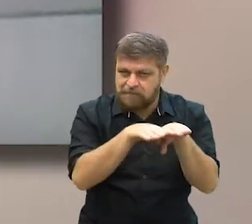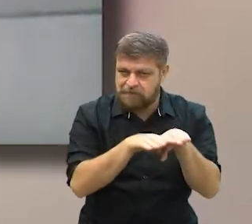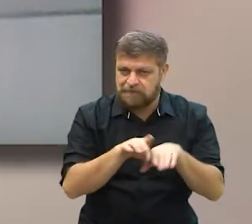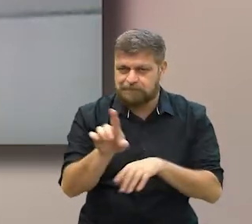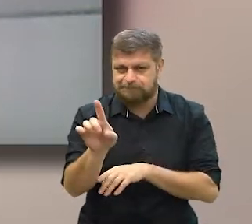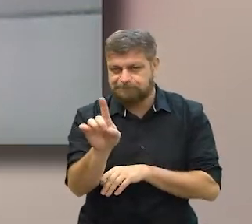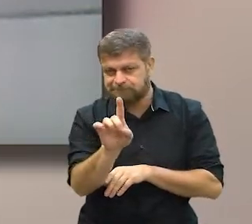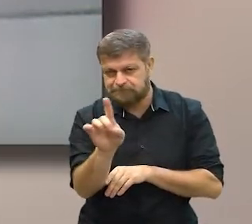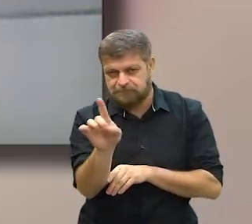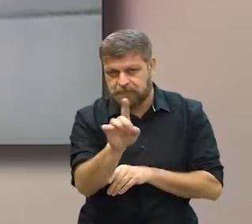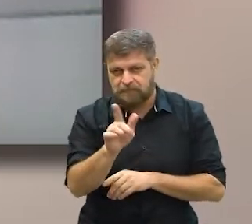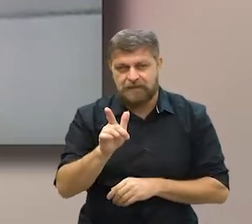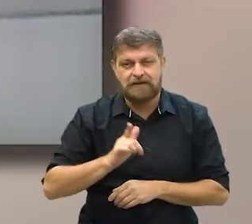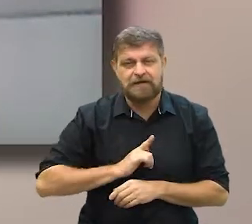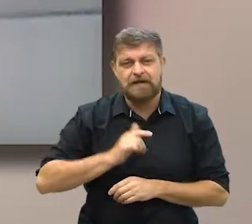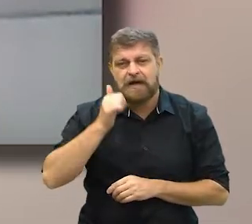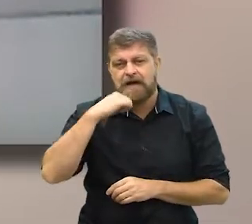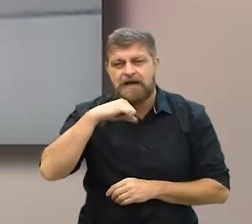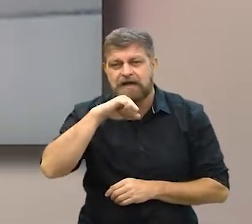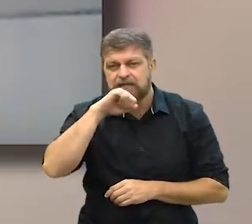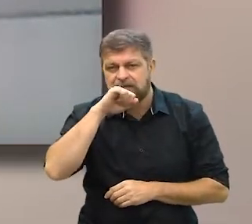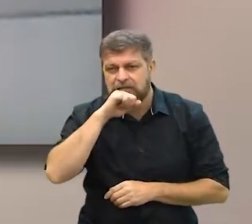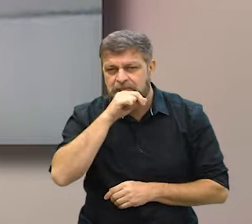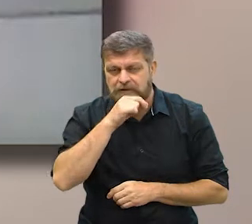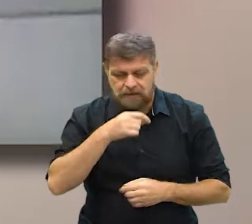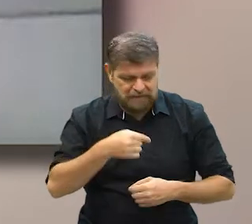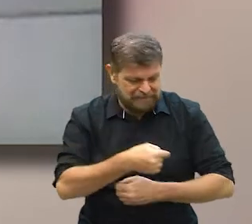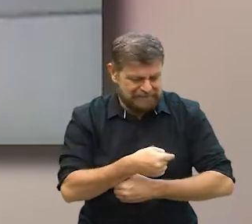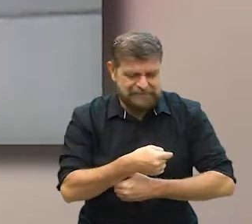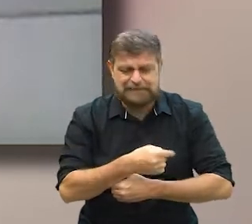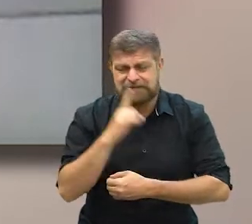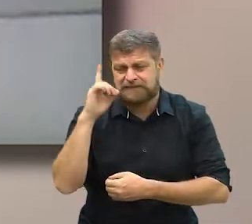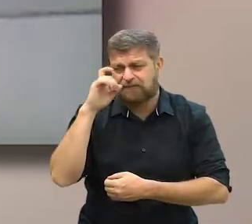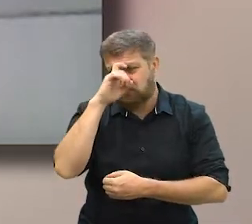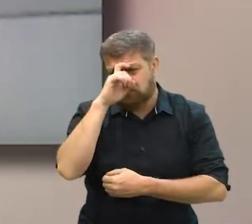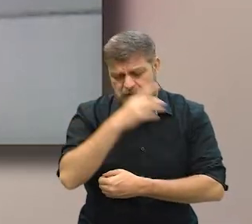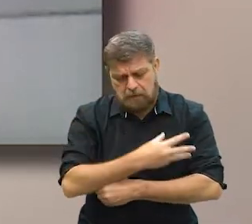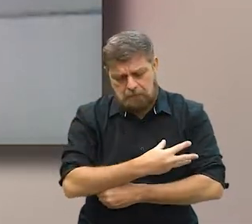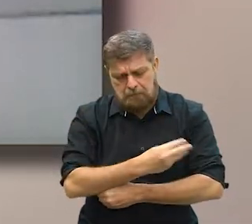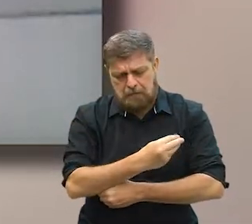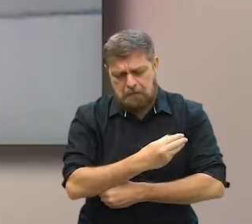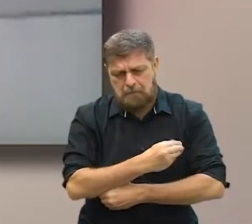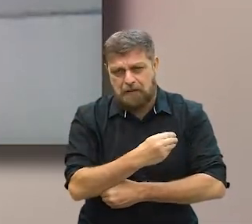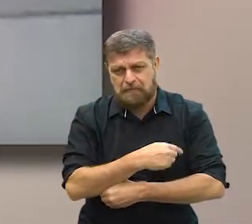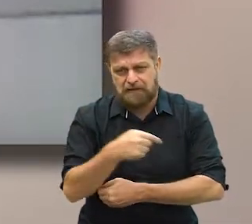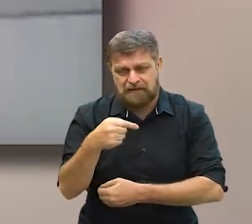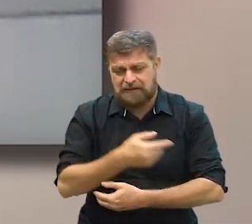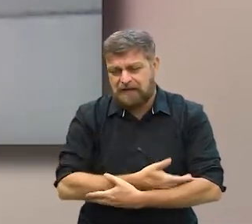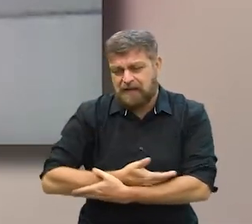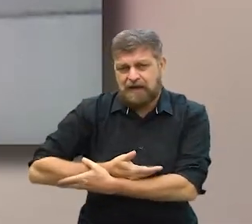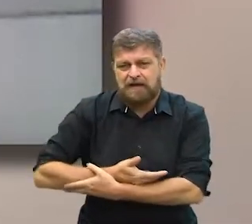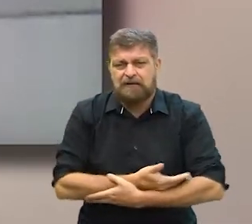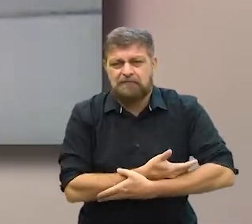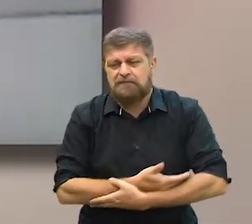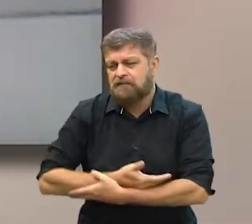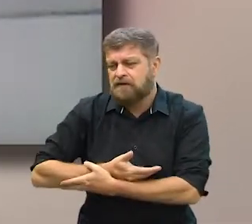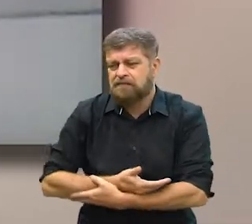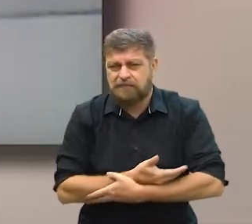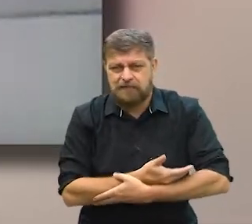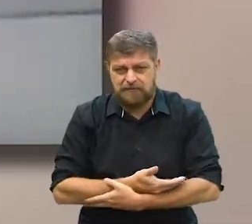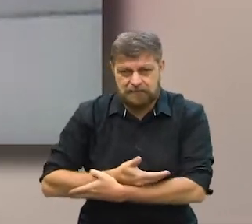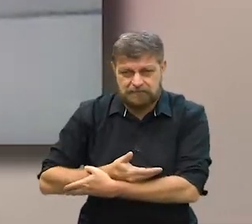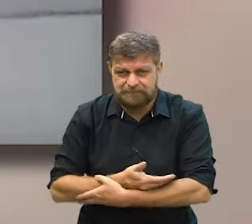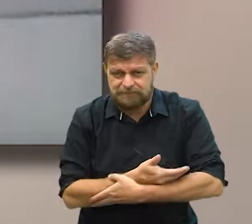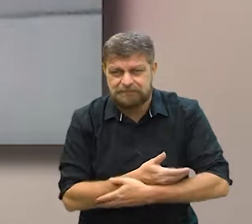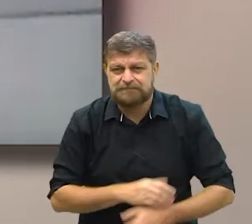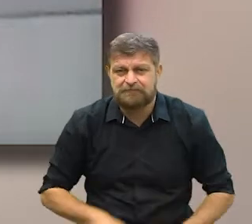mundo, né? A gente tem mães que não têm nenhuma dificuldade, né? Põe o bebê no peito desde a primeira hora